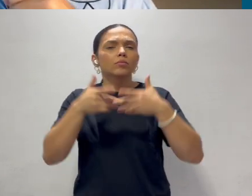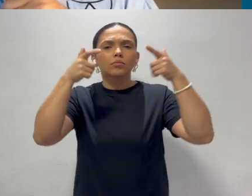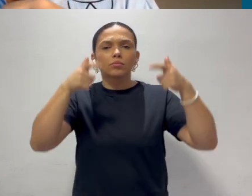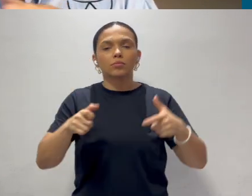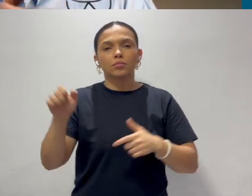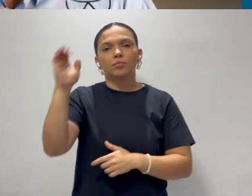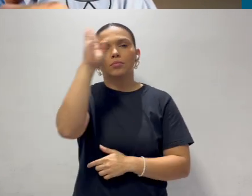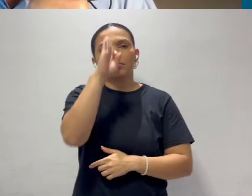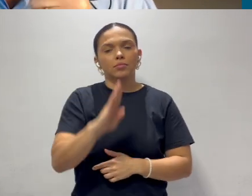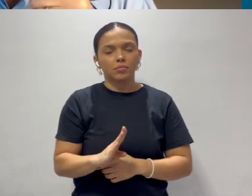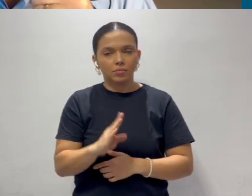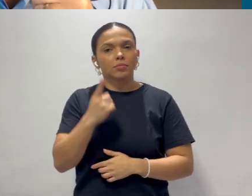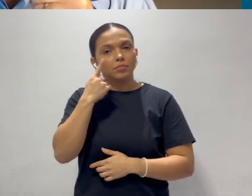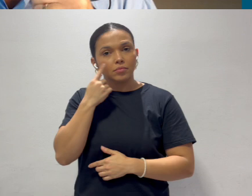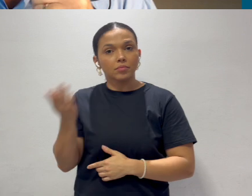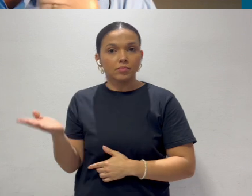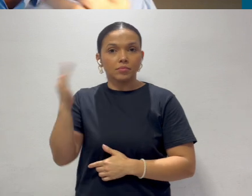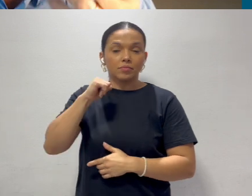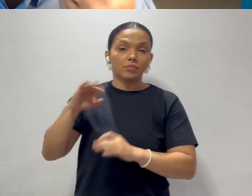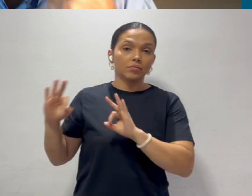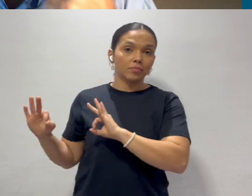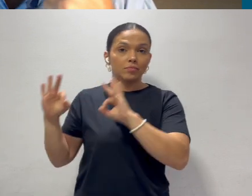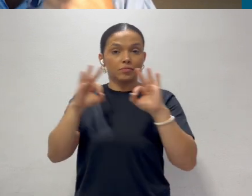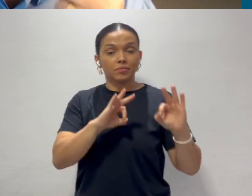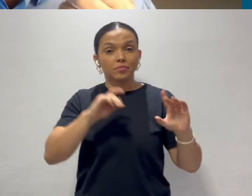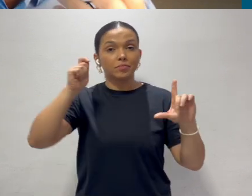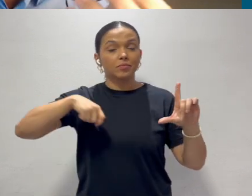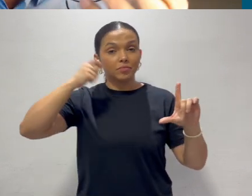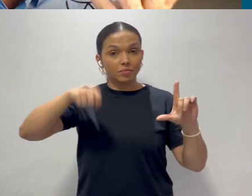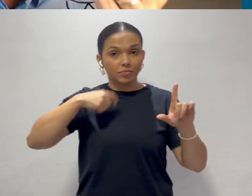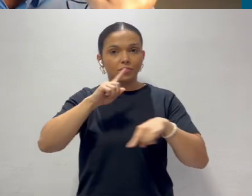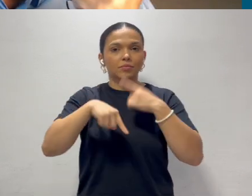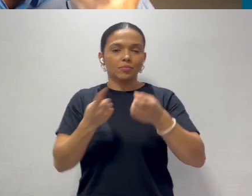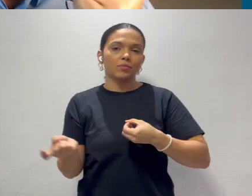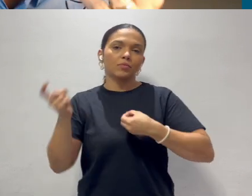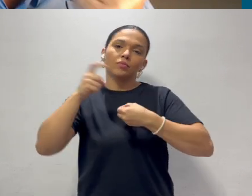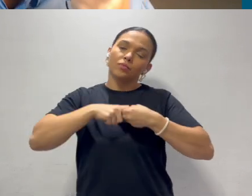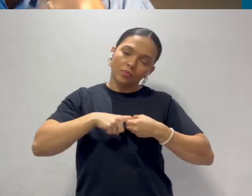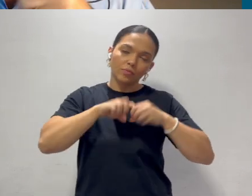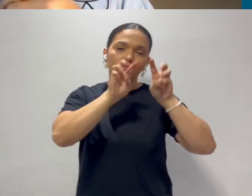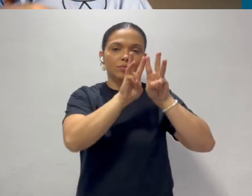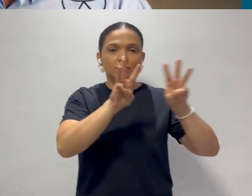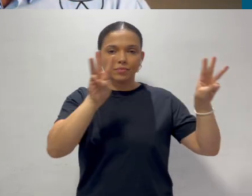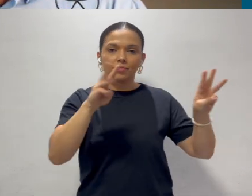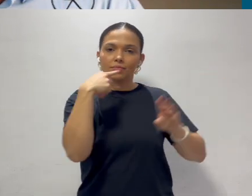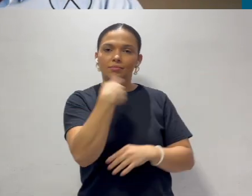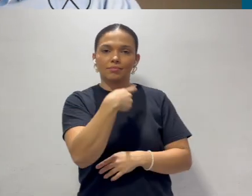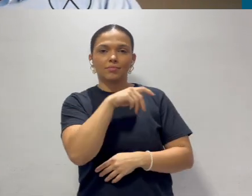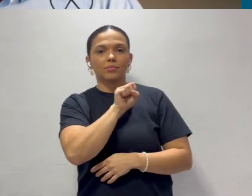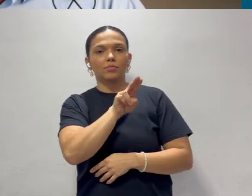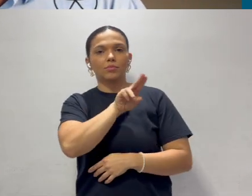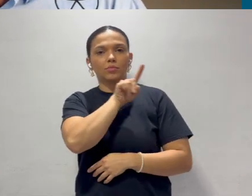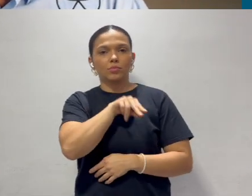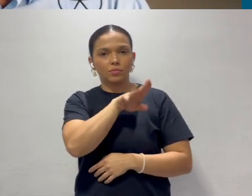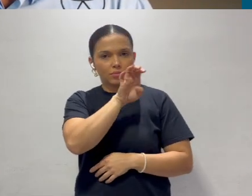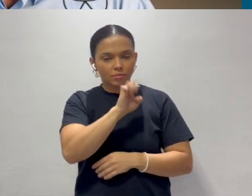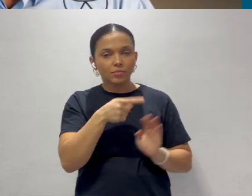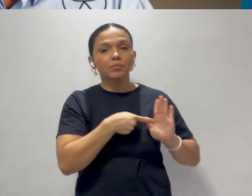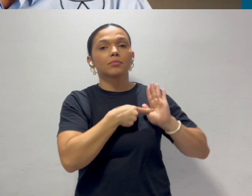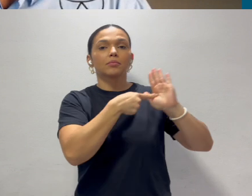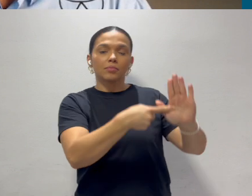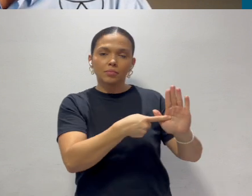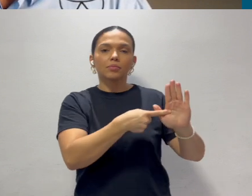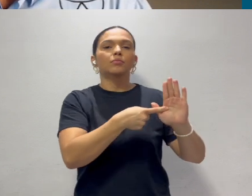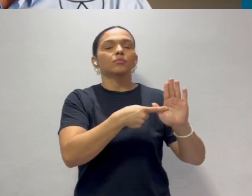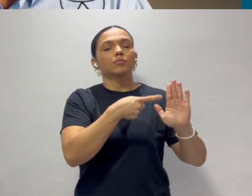qualquer parte do Brasil. Traz para a gente, Roland, o Lucas, e aí, logo depois, você já volta com o site da Suzane Maia para a